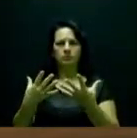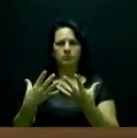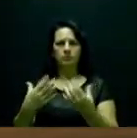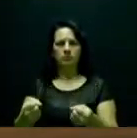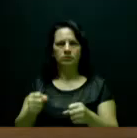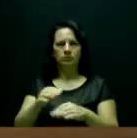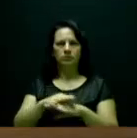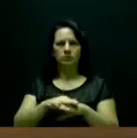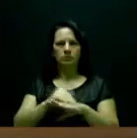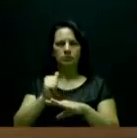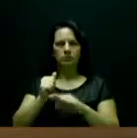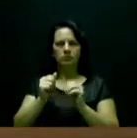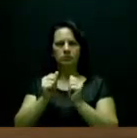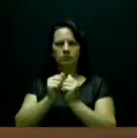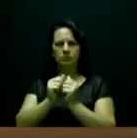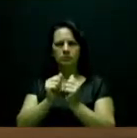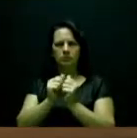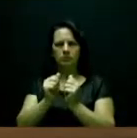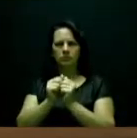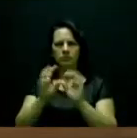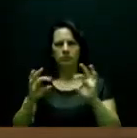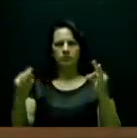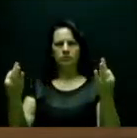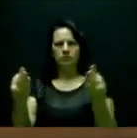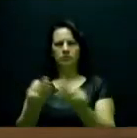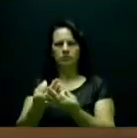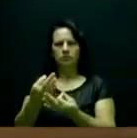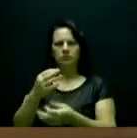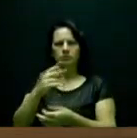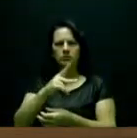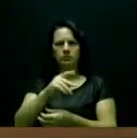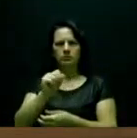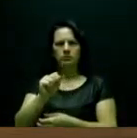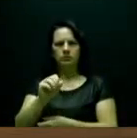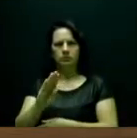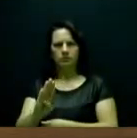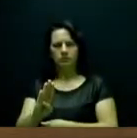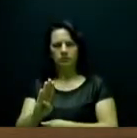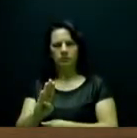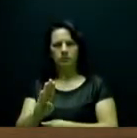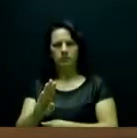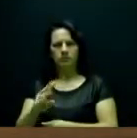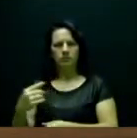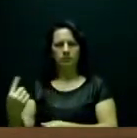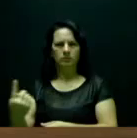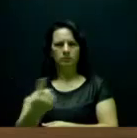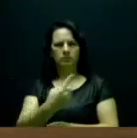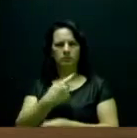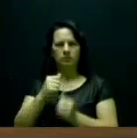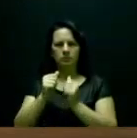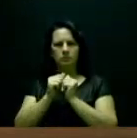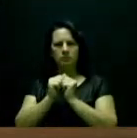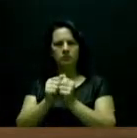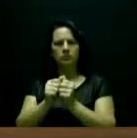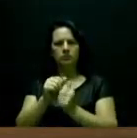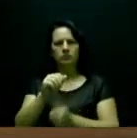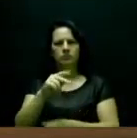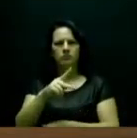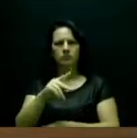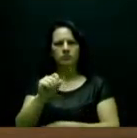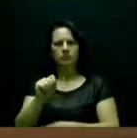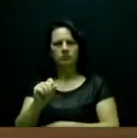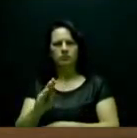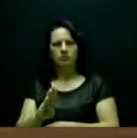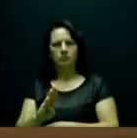este convite de fazer parte da família PSB. Todos os nossos membros do PSB